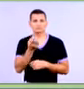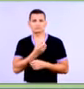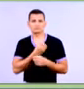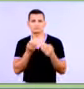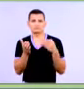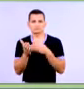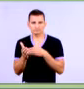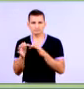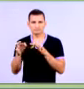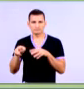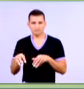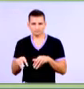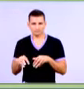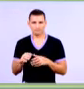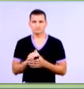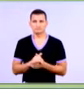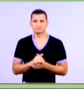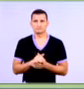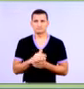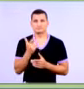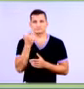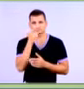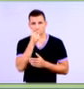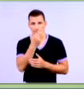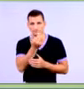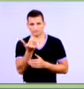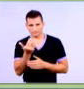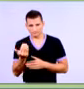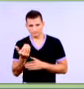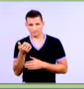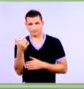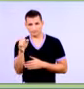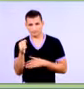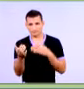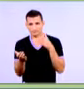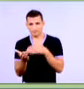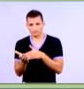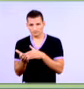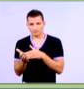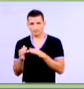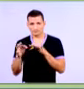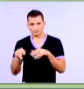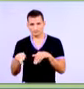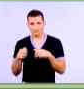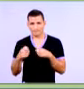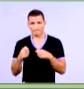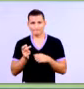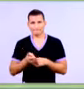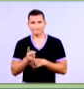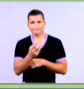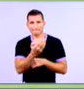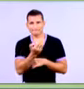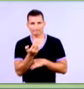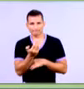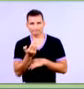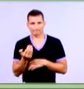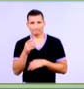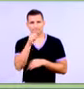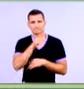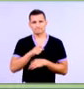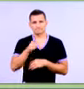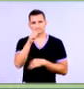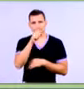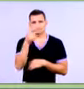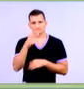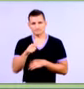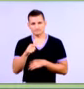quando eu consegui trazer o 18 para o final aqui, eu tenho que continuar trazendo a bolha novamente para trazer